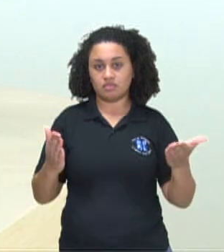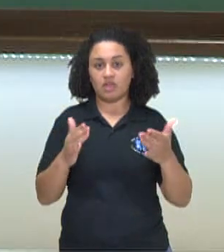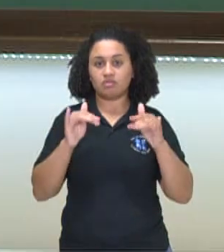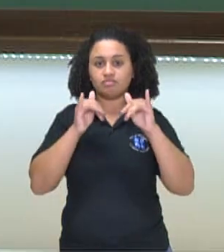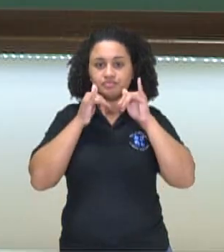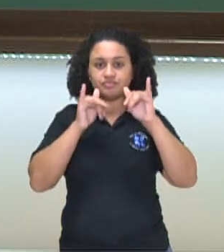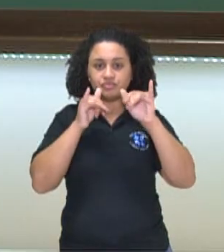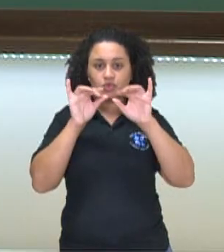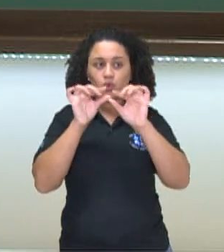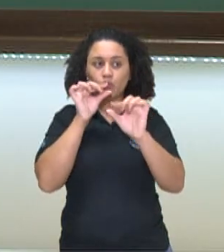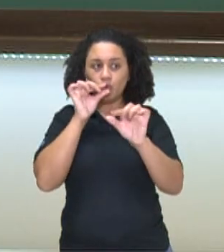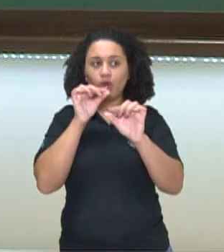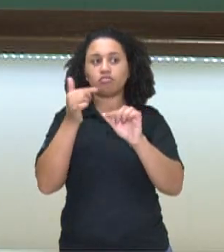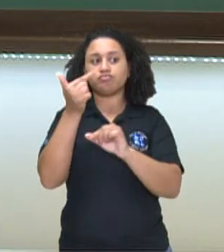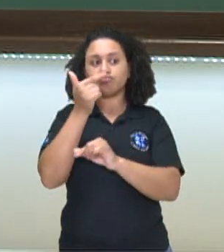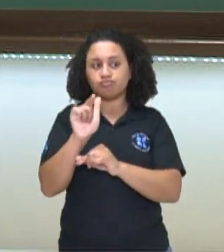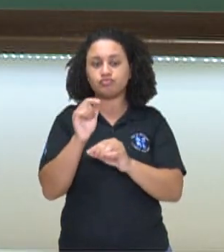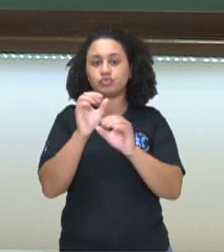novo.